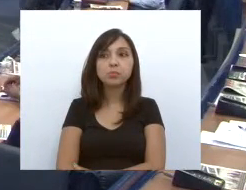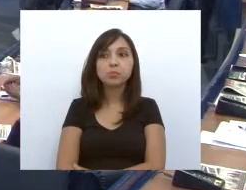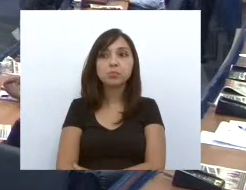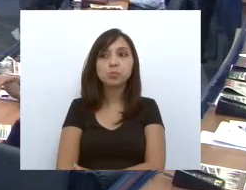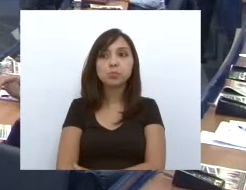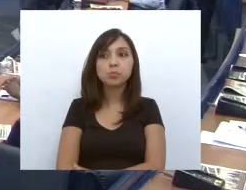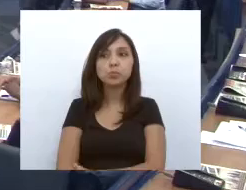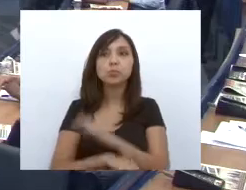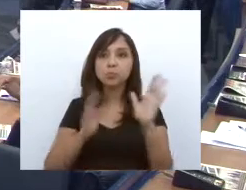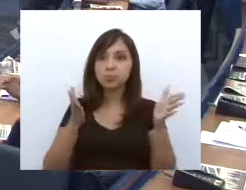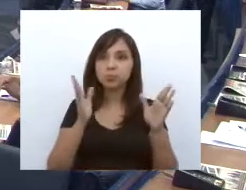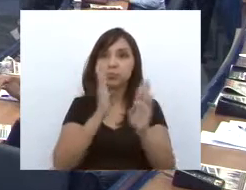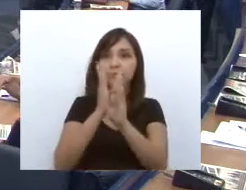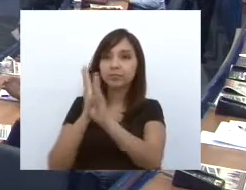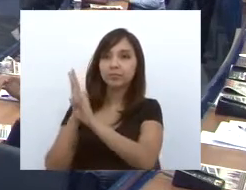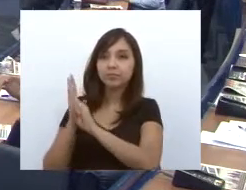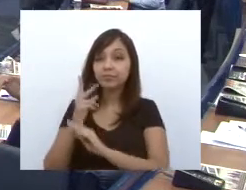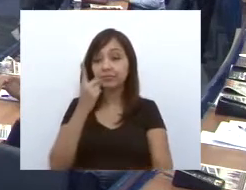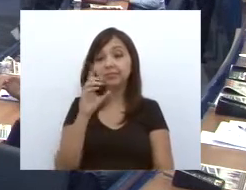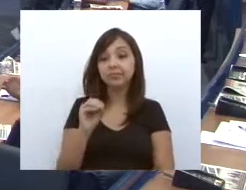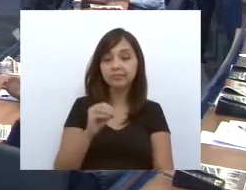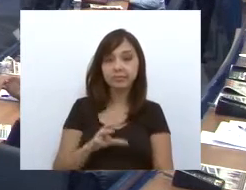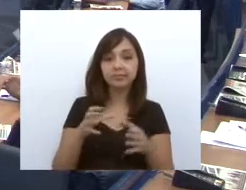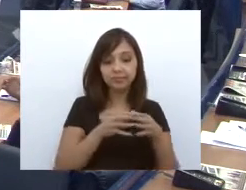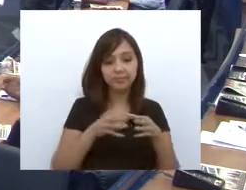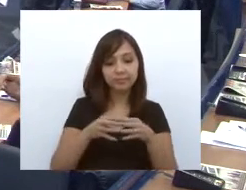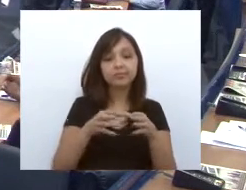Já identifiquei 10 comissionados ali do PT.